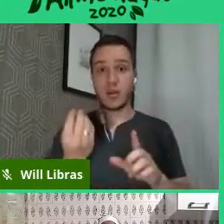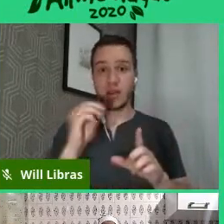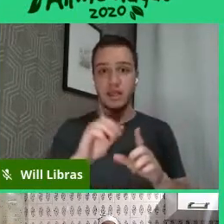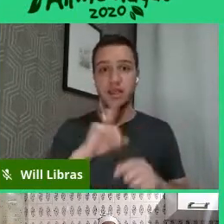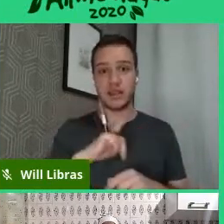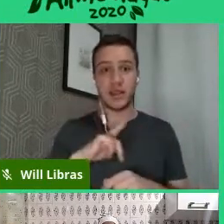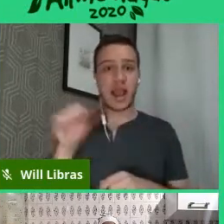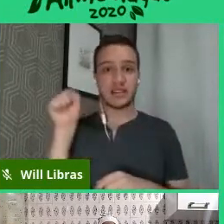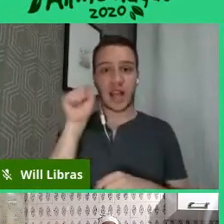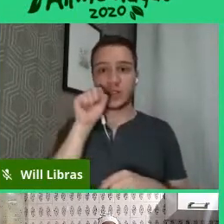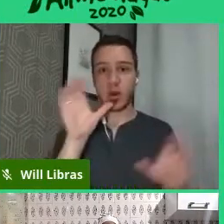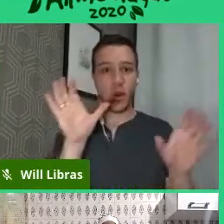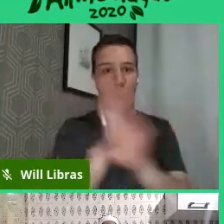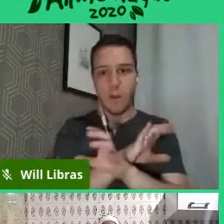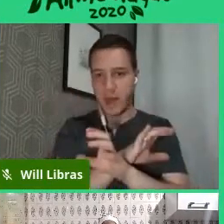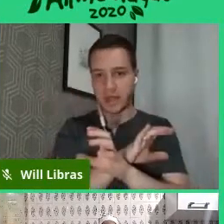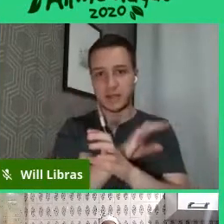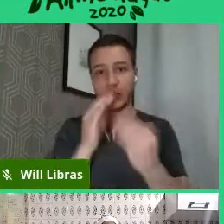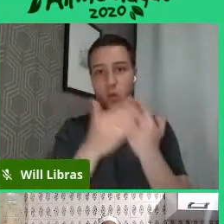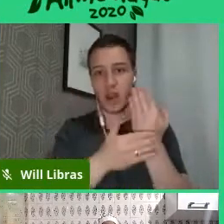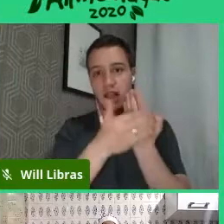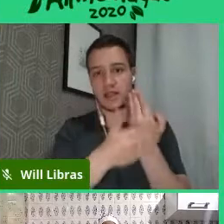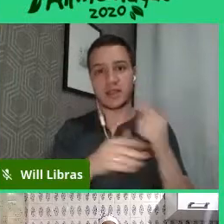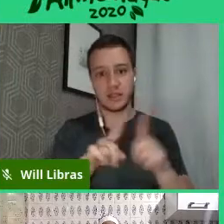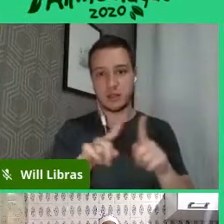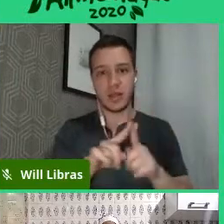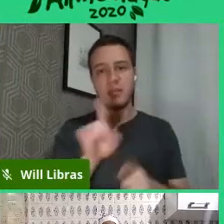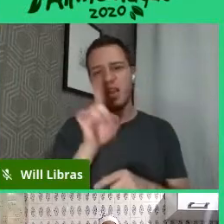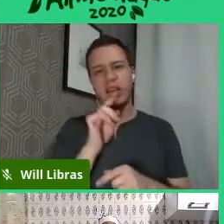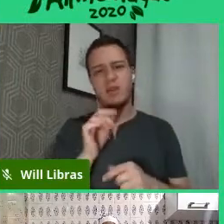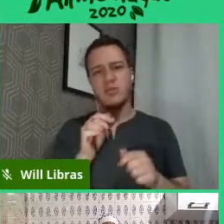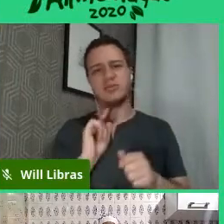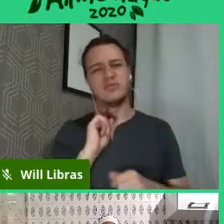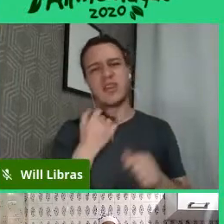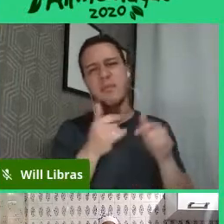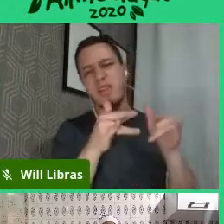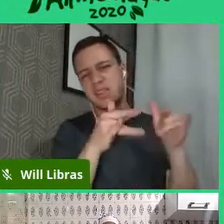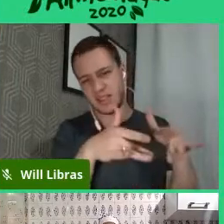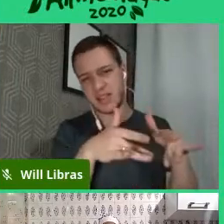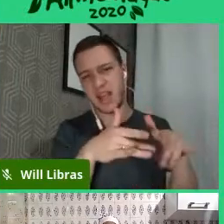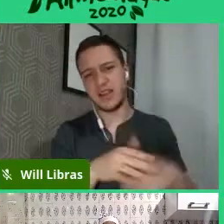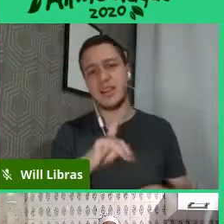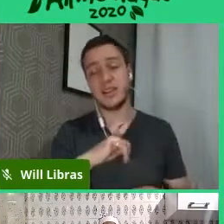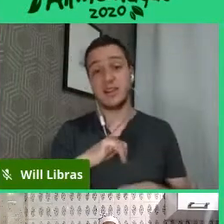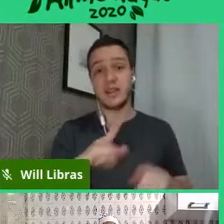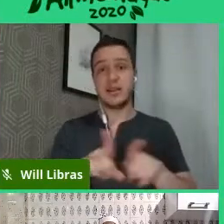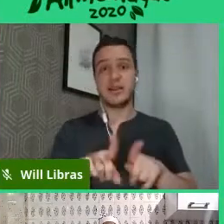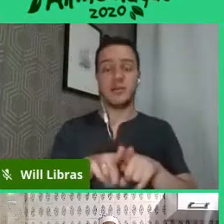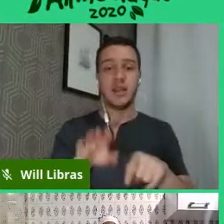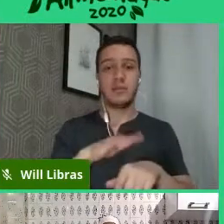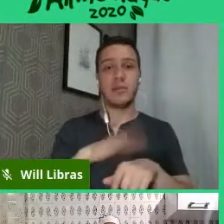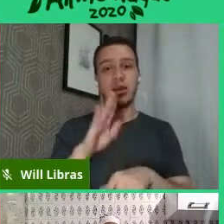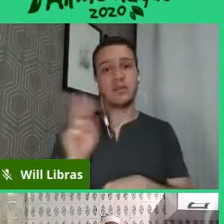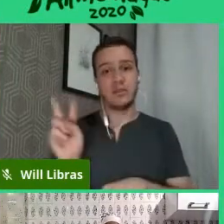com casca, né? Para não desperdiçar a casca, sendo que tem mais nutrientes também.